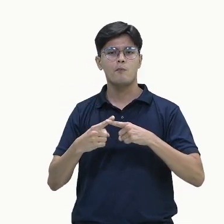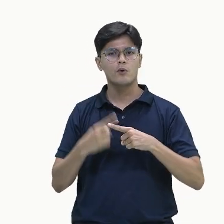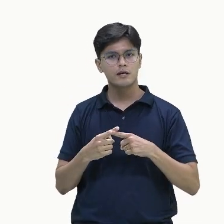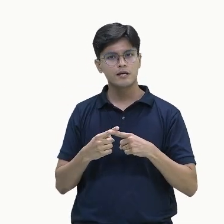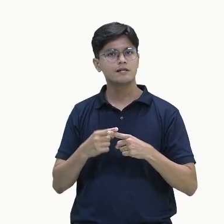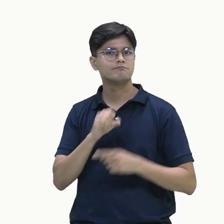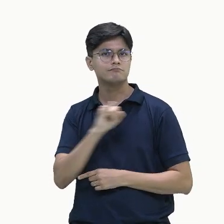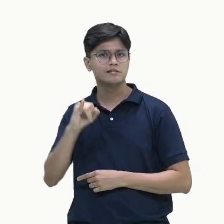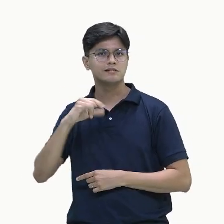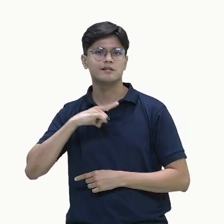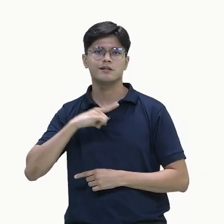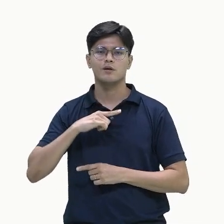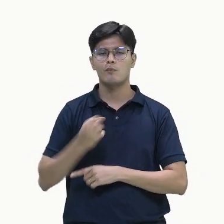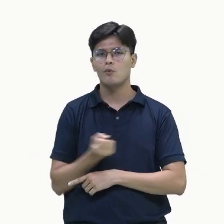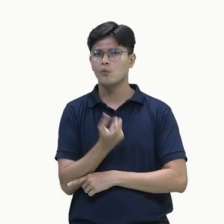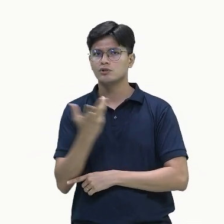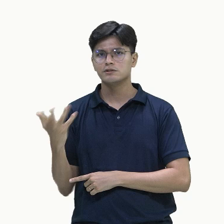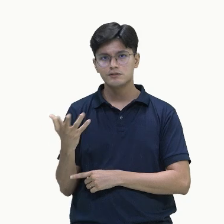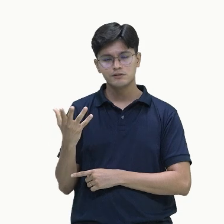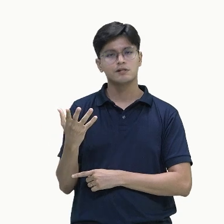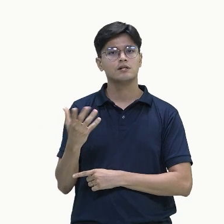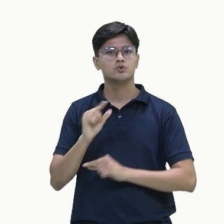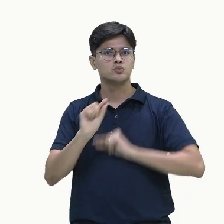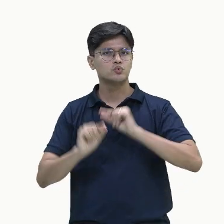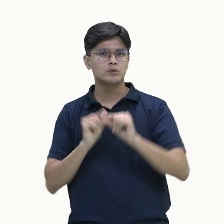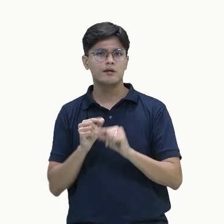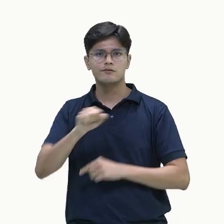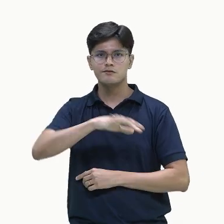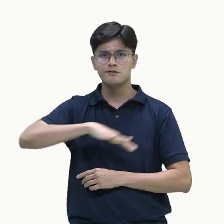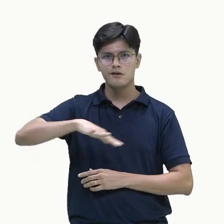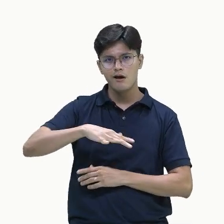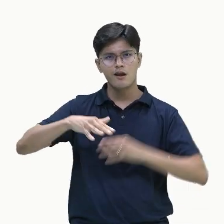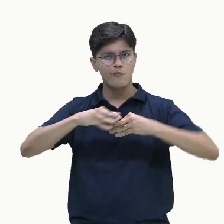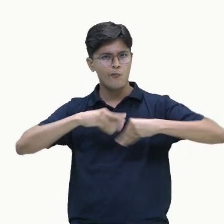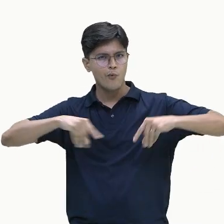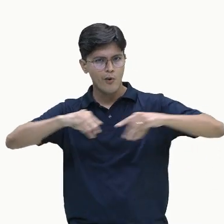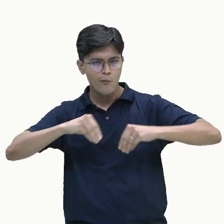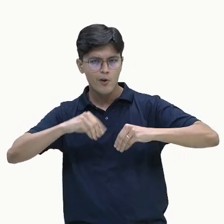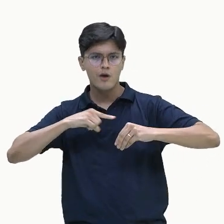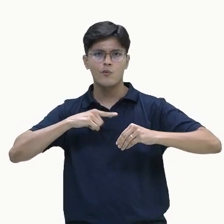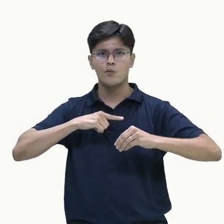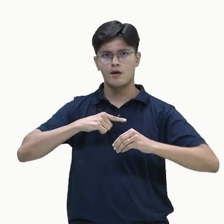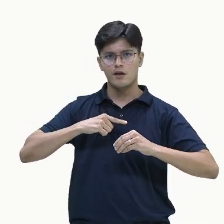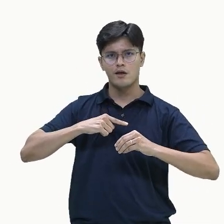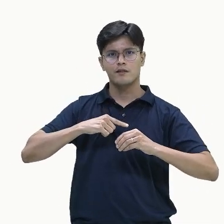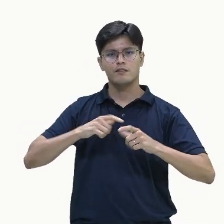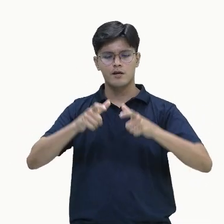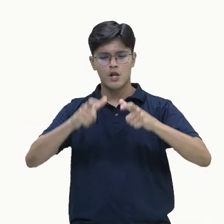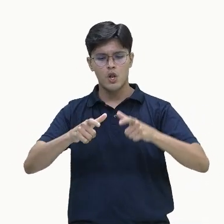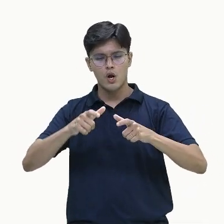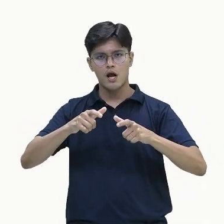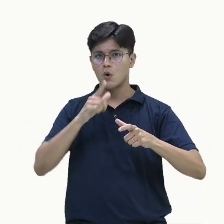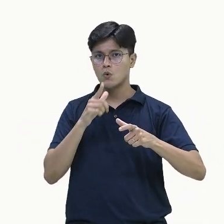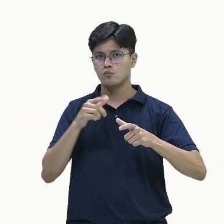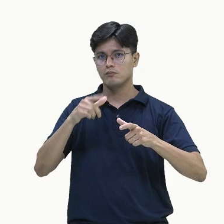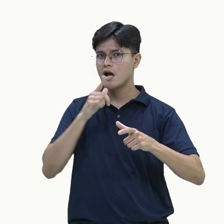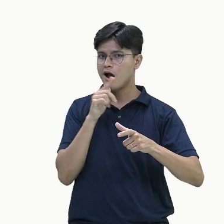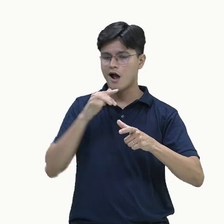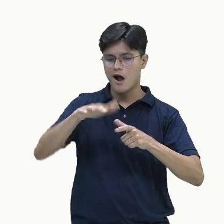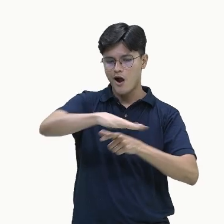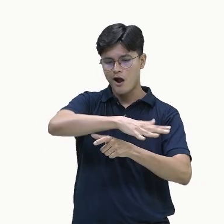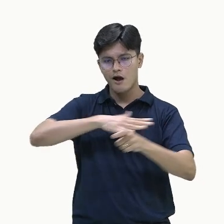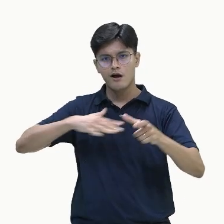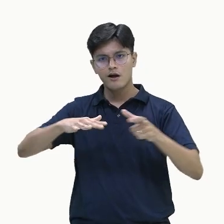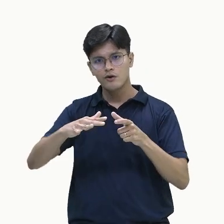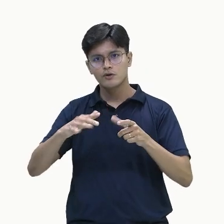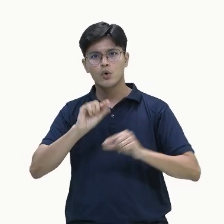continentes e ilhas, de aproximadamente 149 milhões de quilômetros quadrados. Já aqui dos